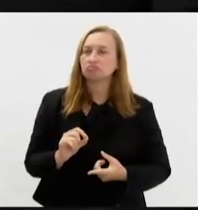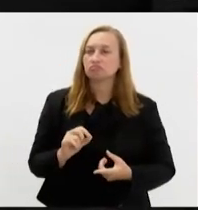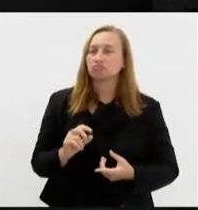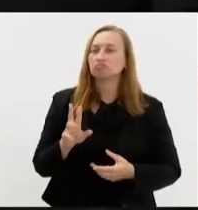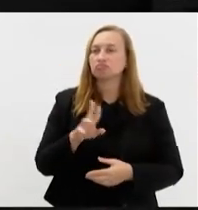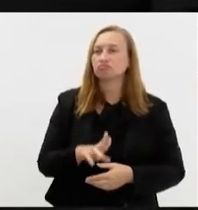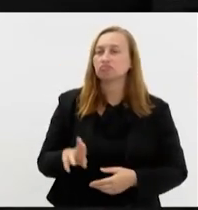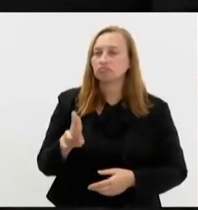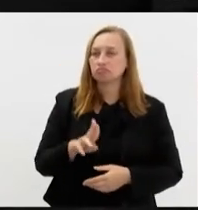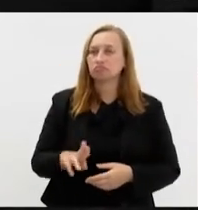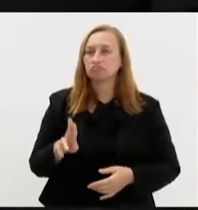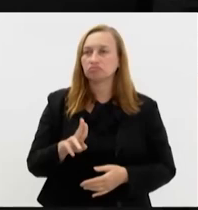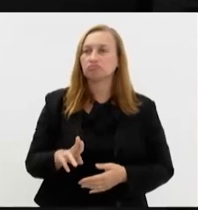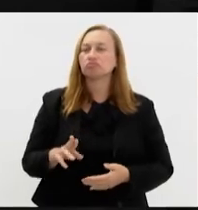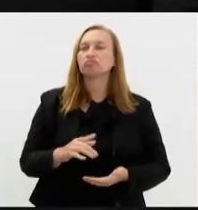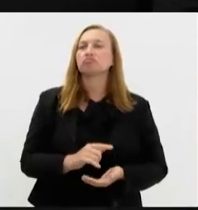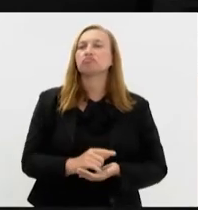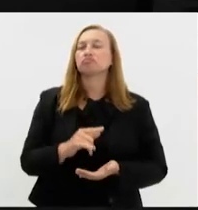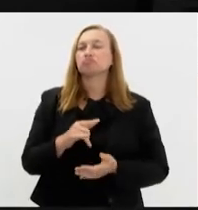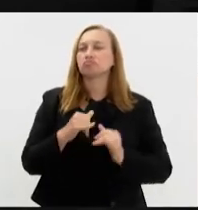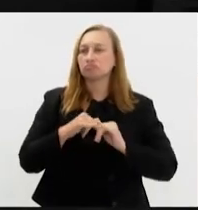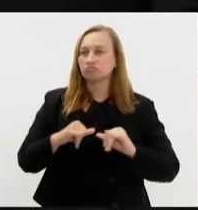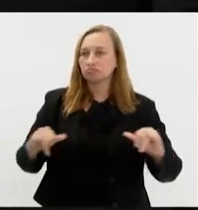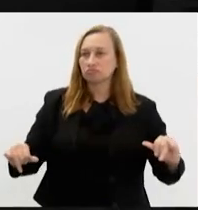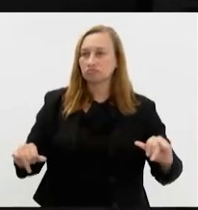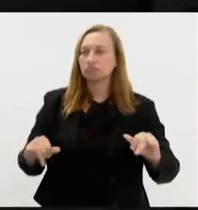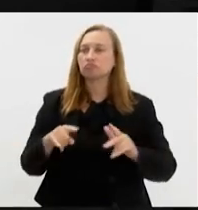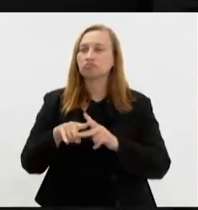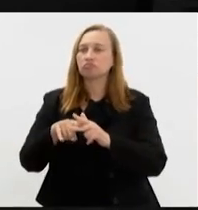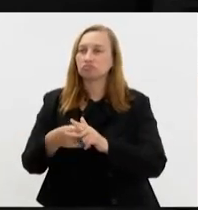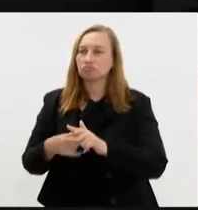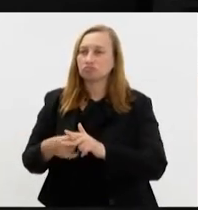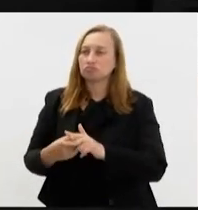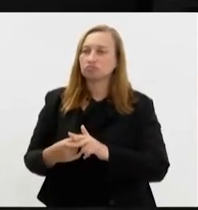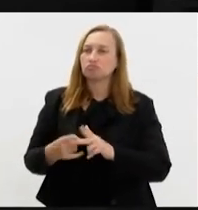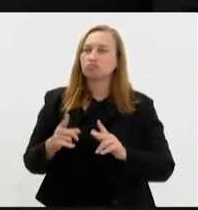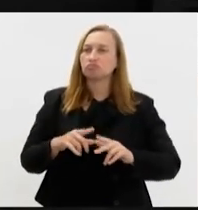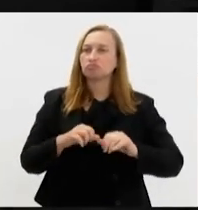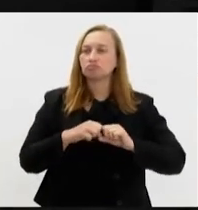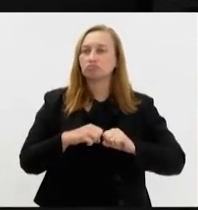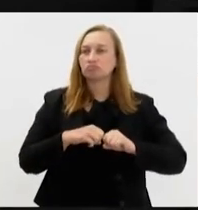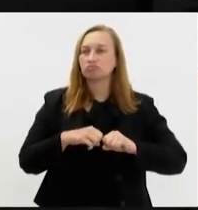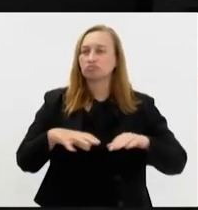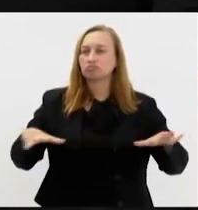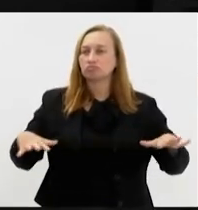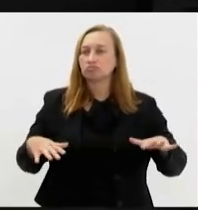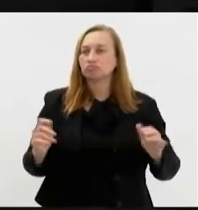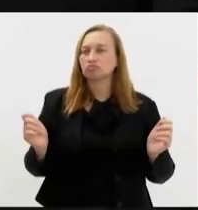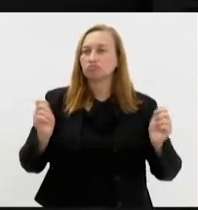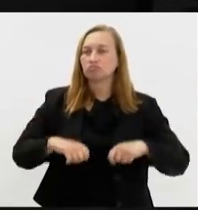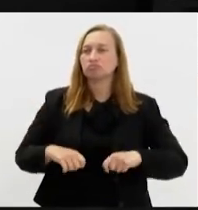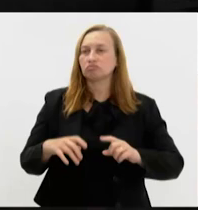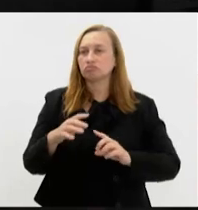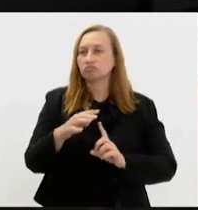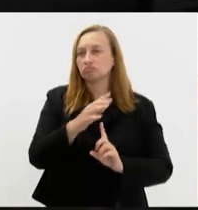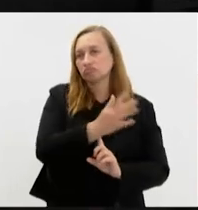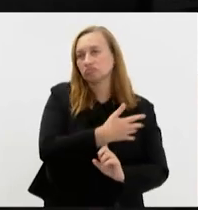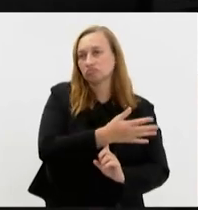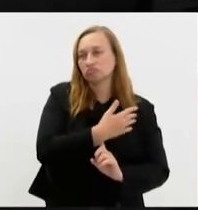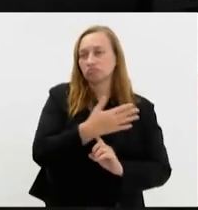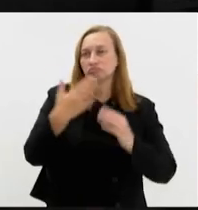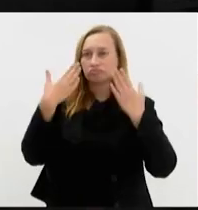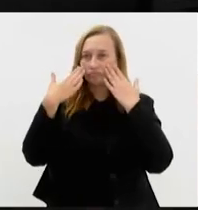notificações ações preventivas corretivas ampliação de capacidade tecnológica sejam apresentadas pelos provedores por